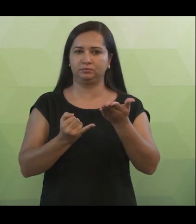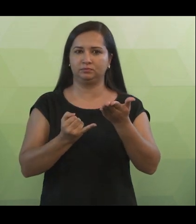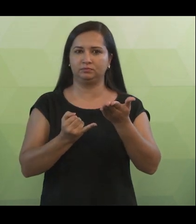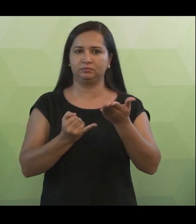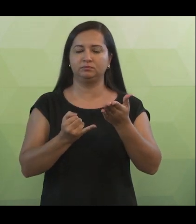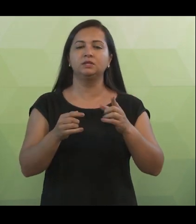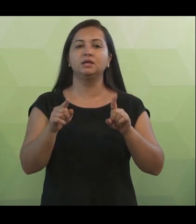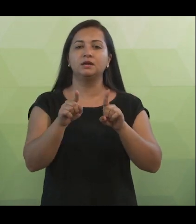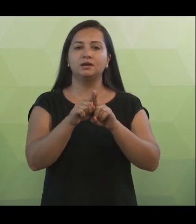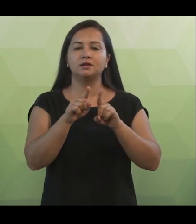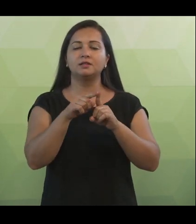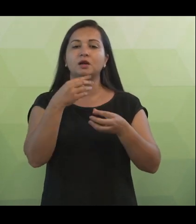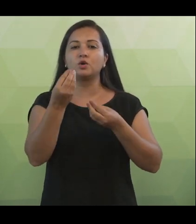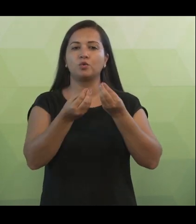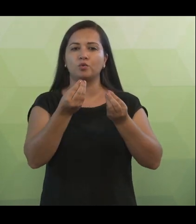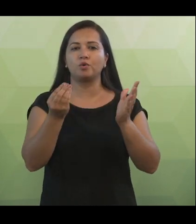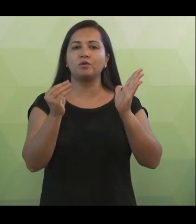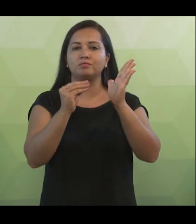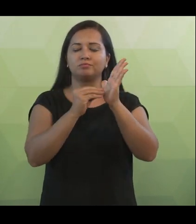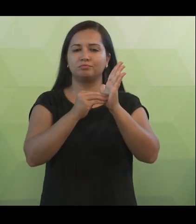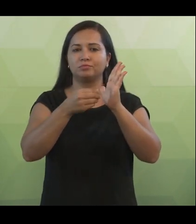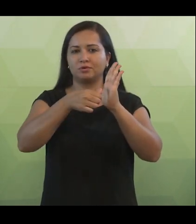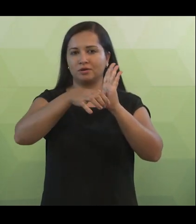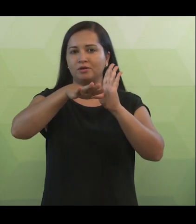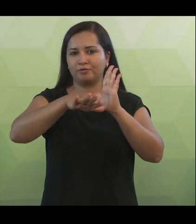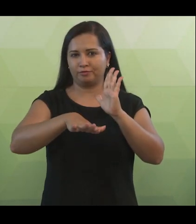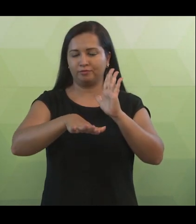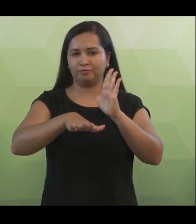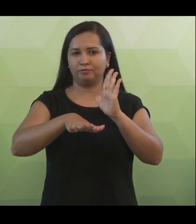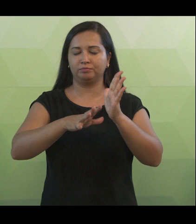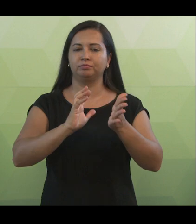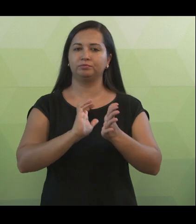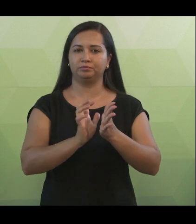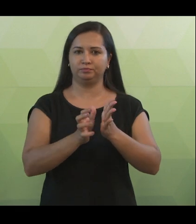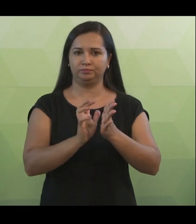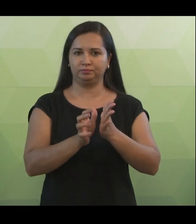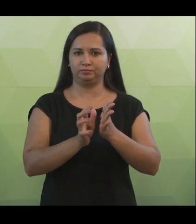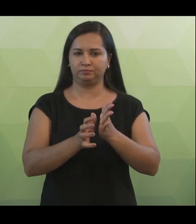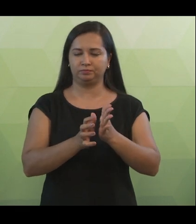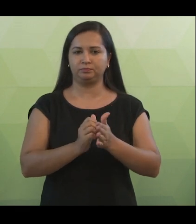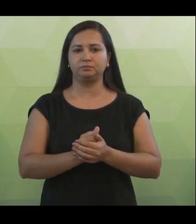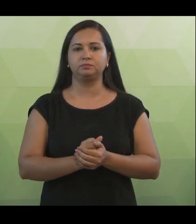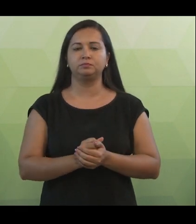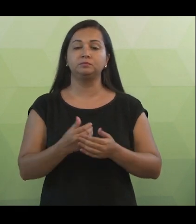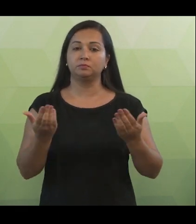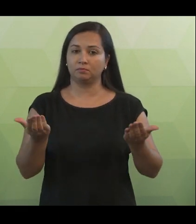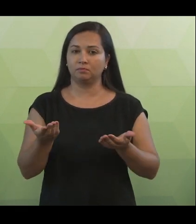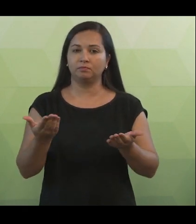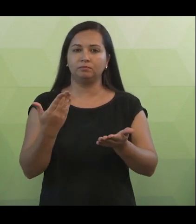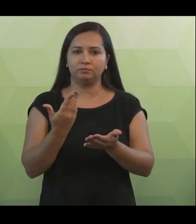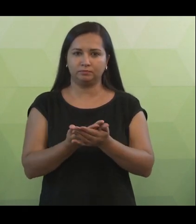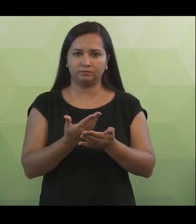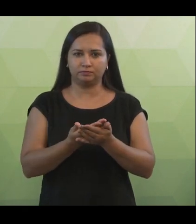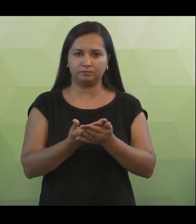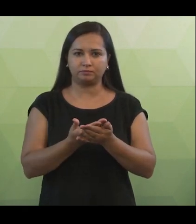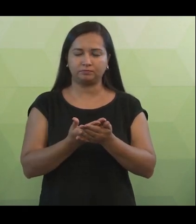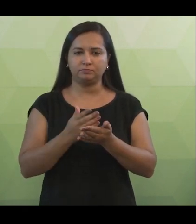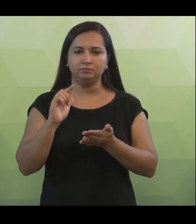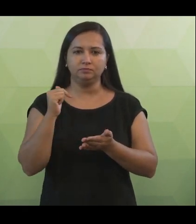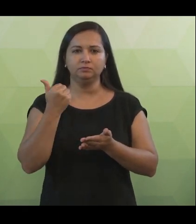de persistência dessas informações no banco de dados. Na aula de hoje, vamos